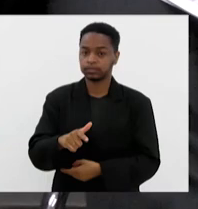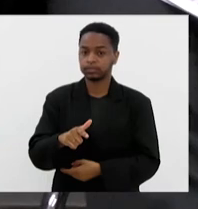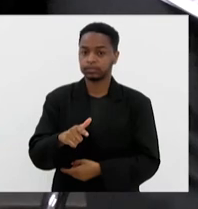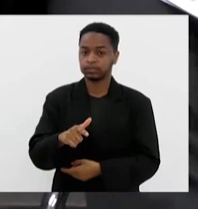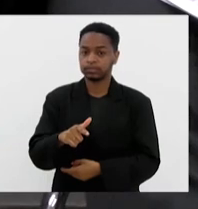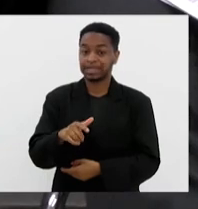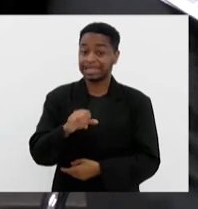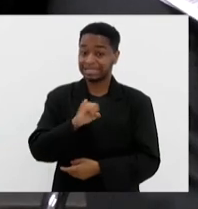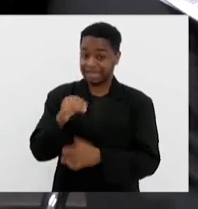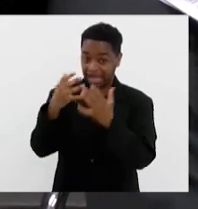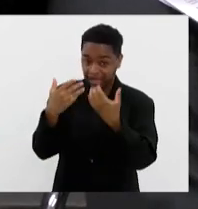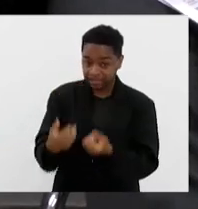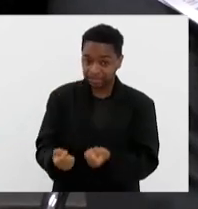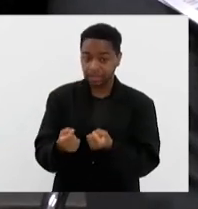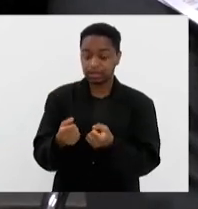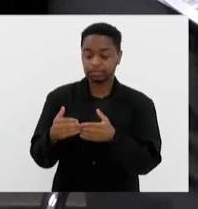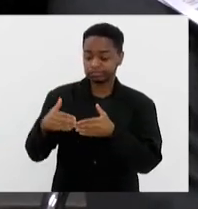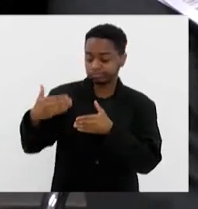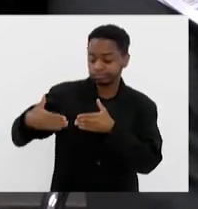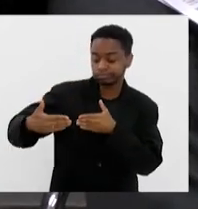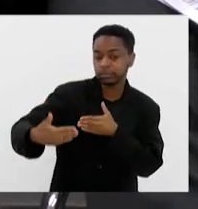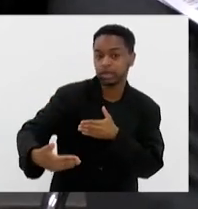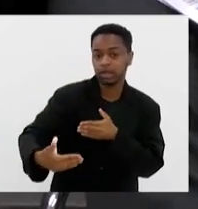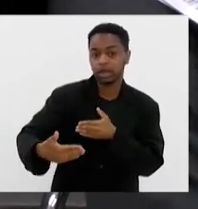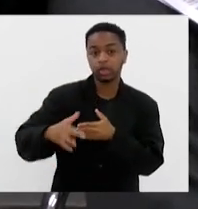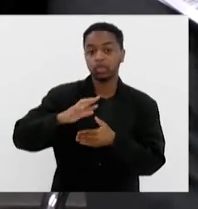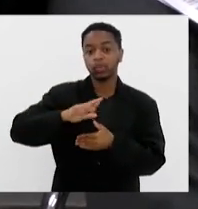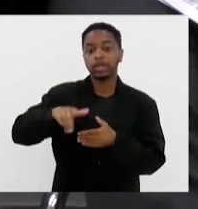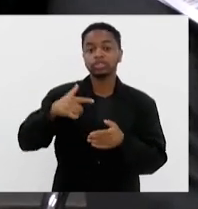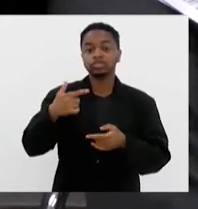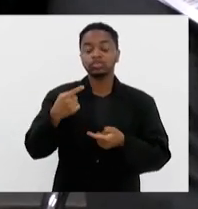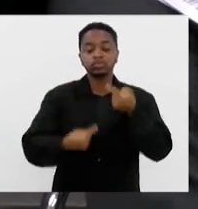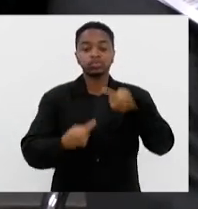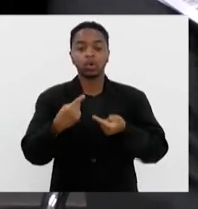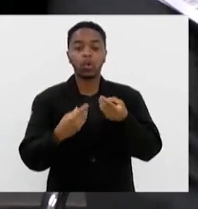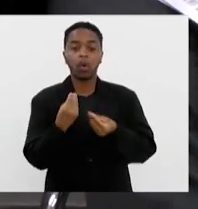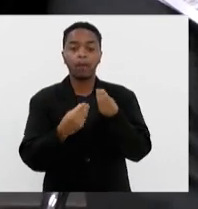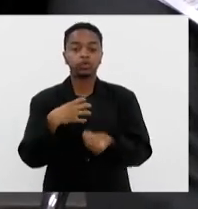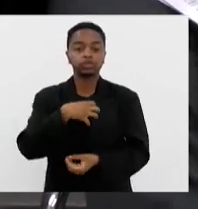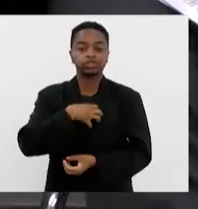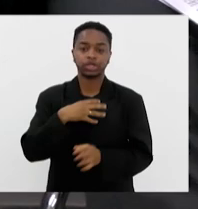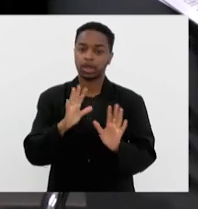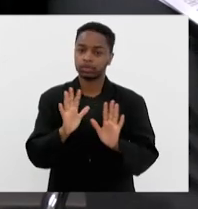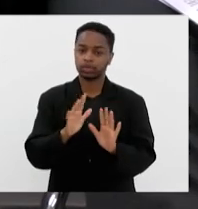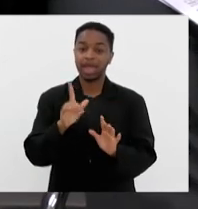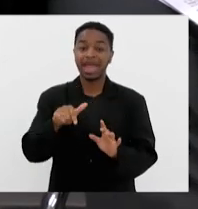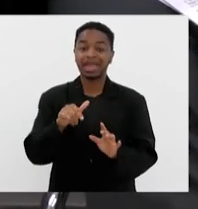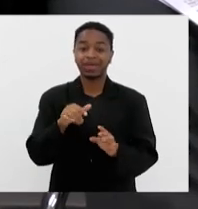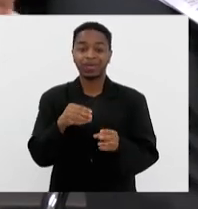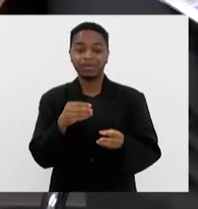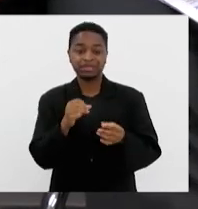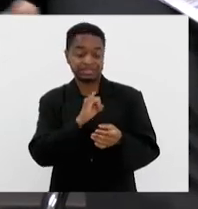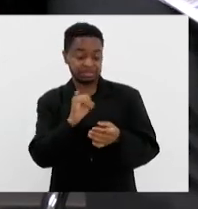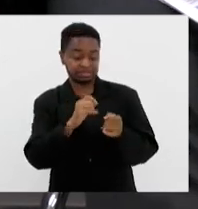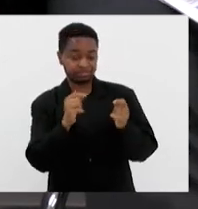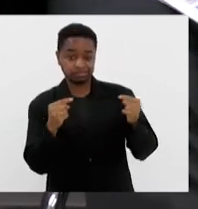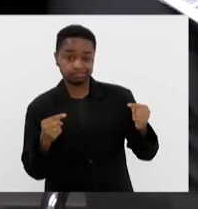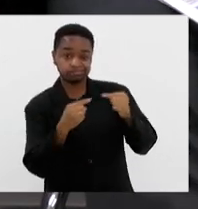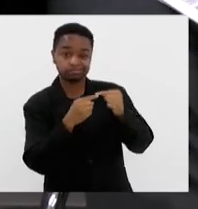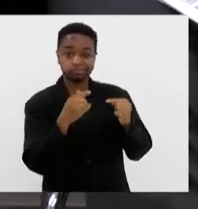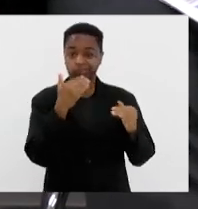na CCJ, não a discussão da forma, a discussão do mérito, se cabe,